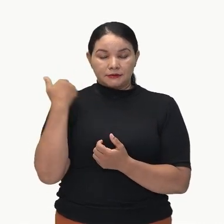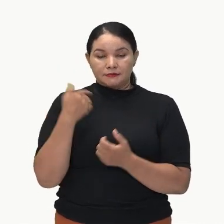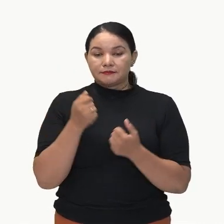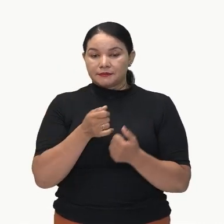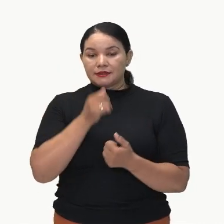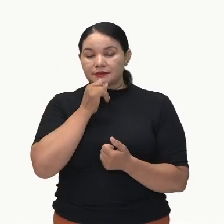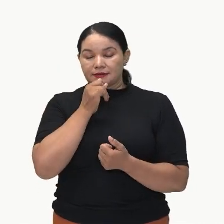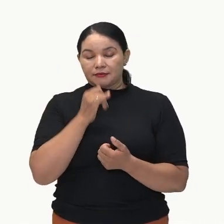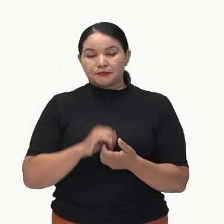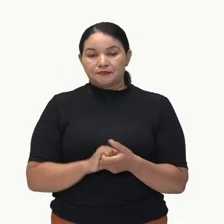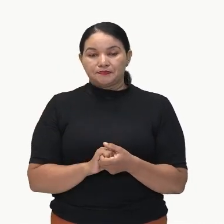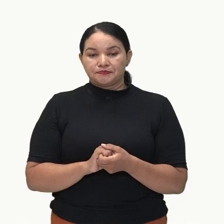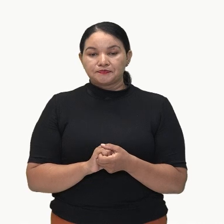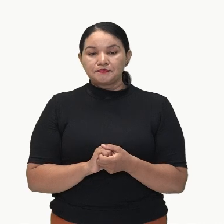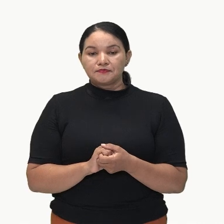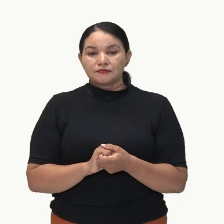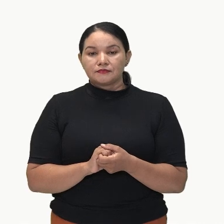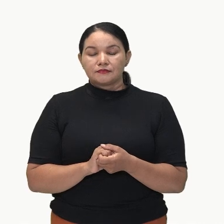ter uma